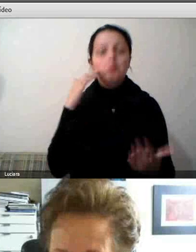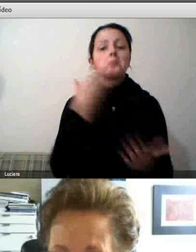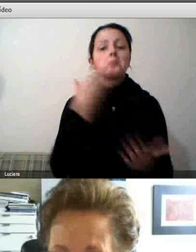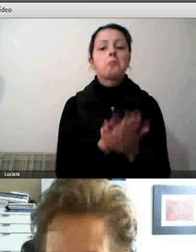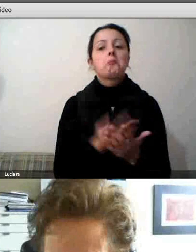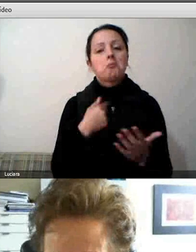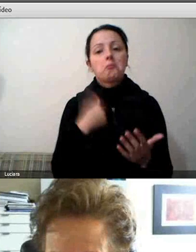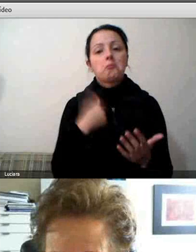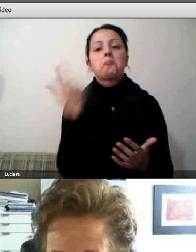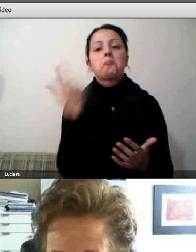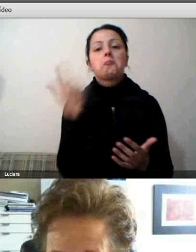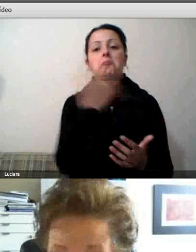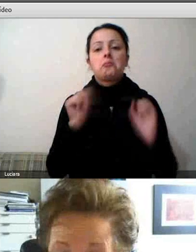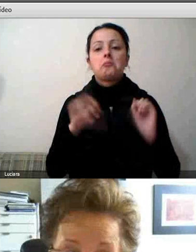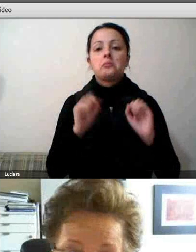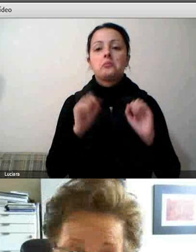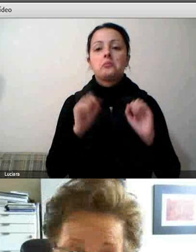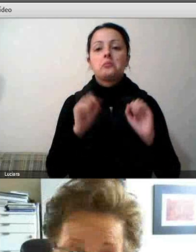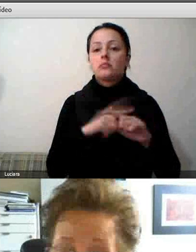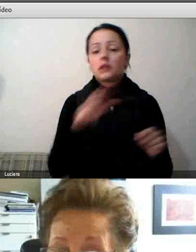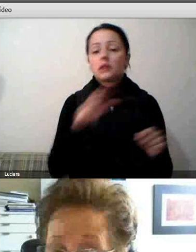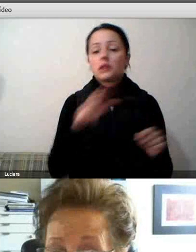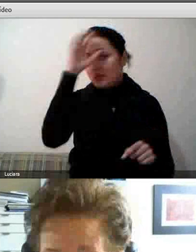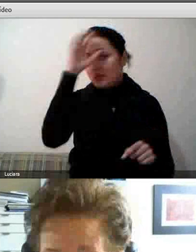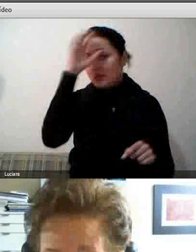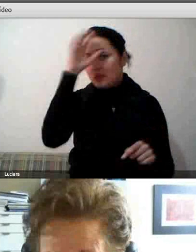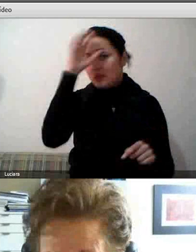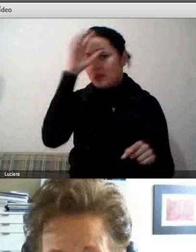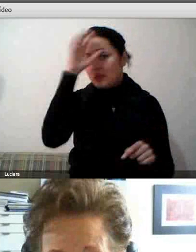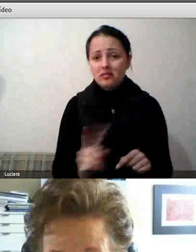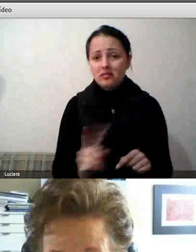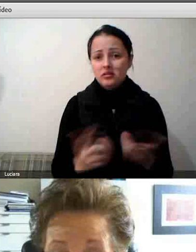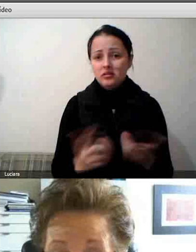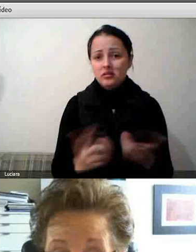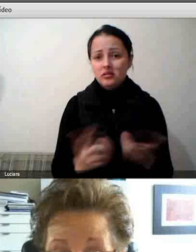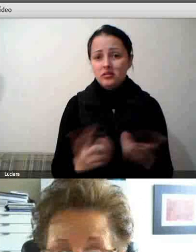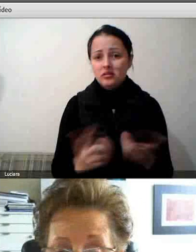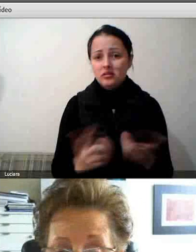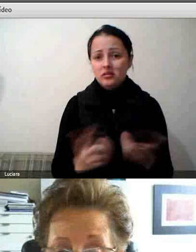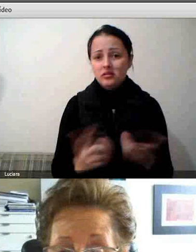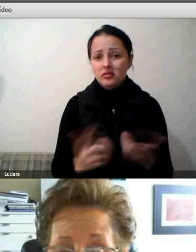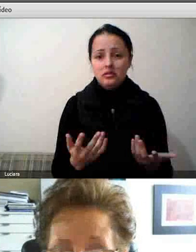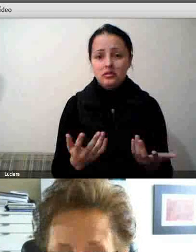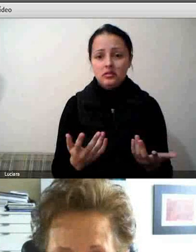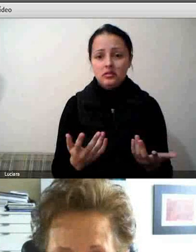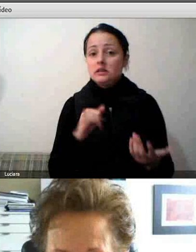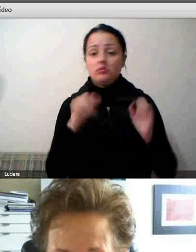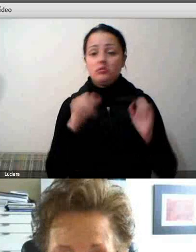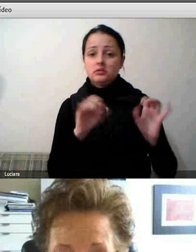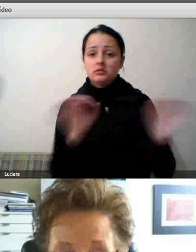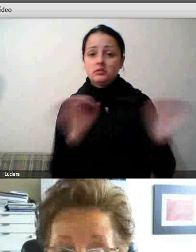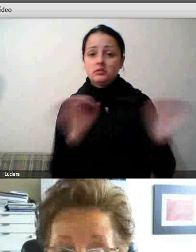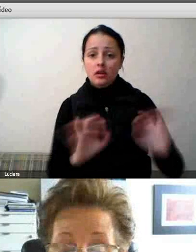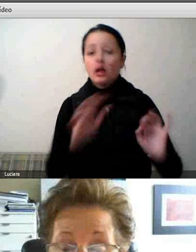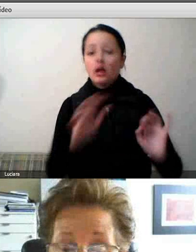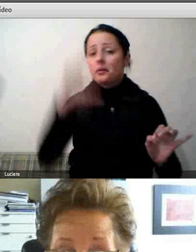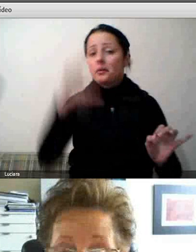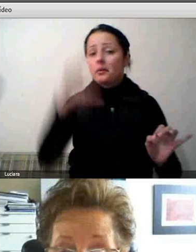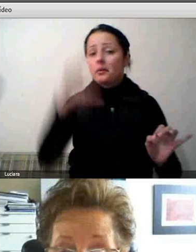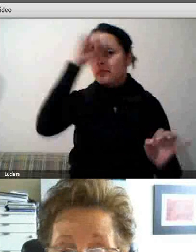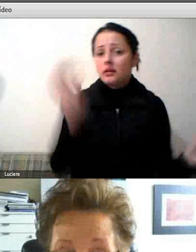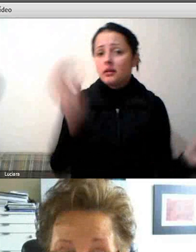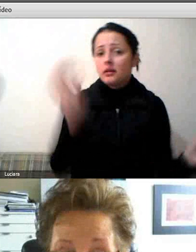cérebro também. Ele sempre vai entender um pouco, um mínimo. Mas o que, que a gente está dizendo com isso? Que eu não